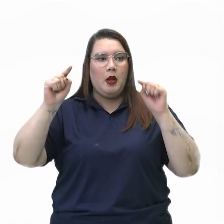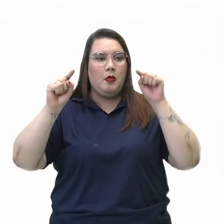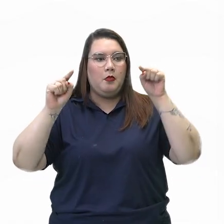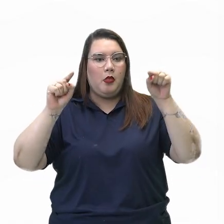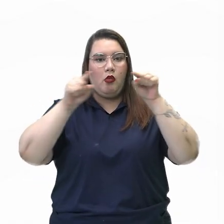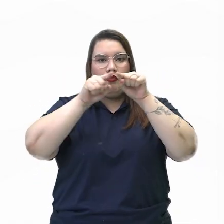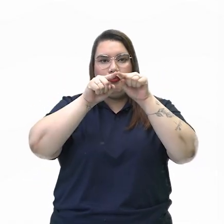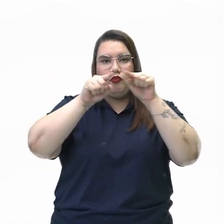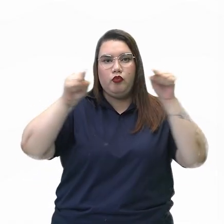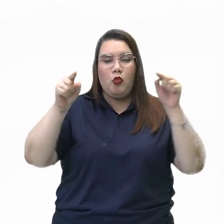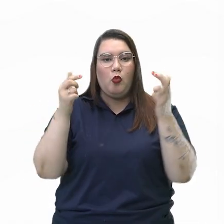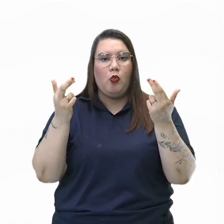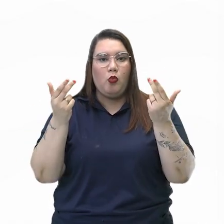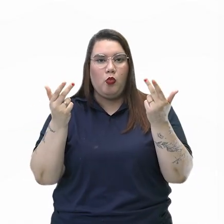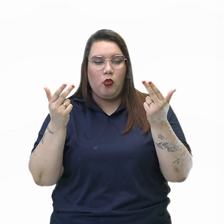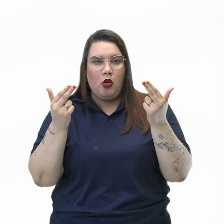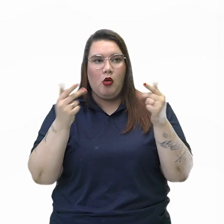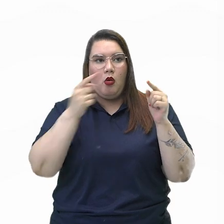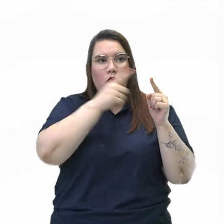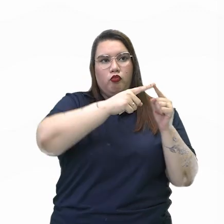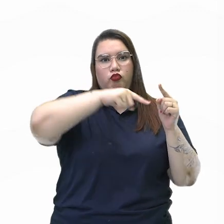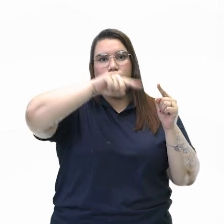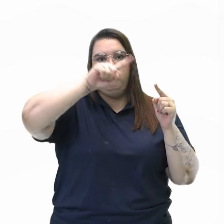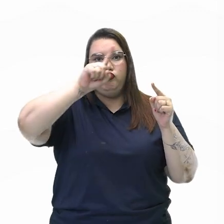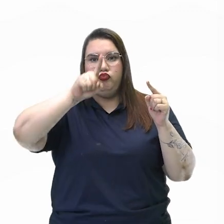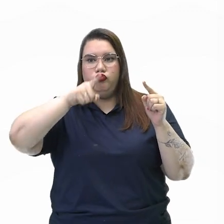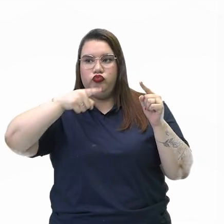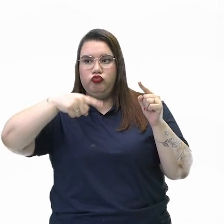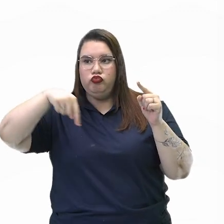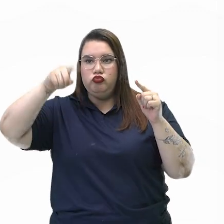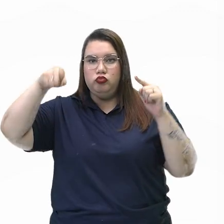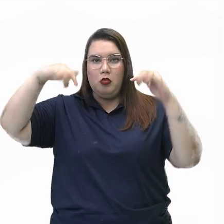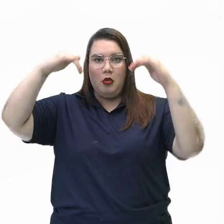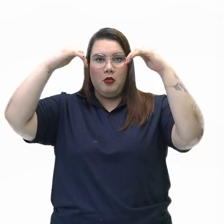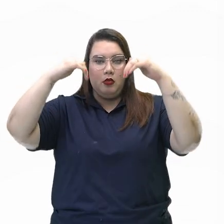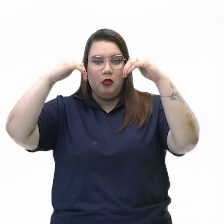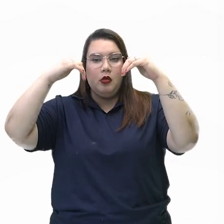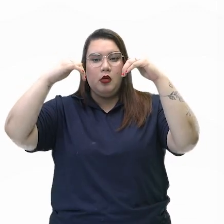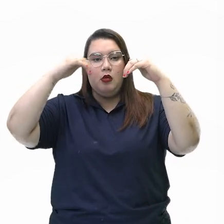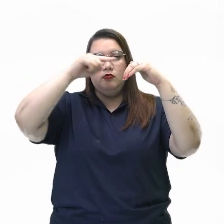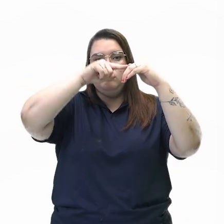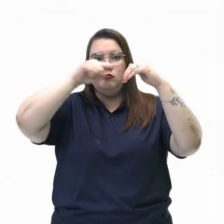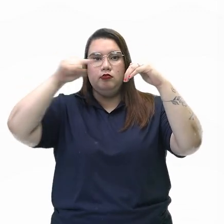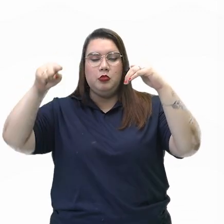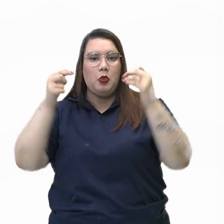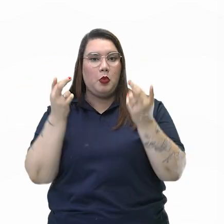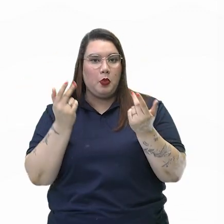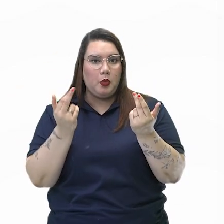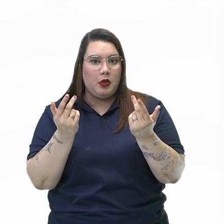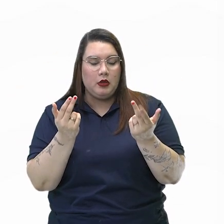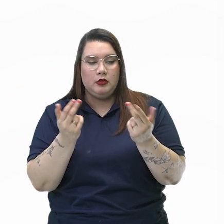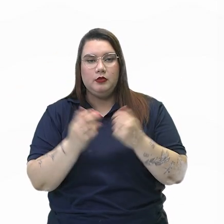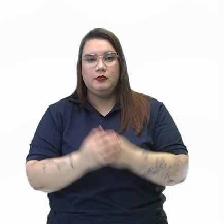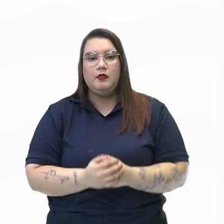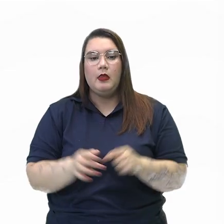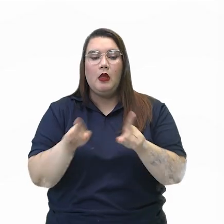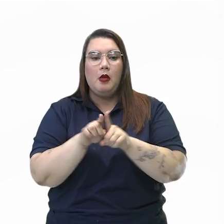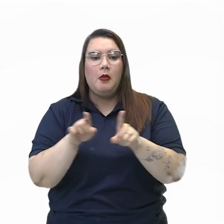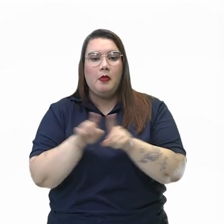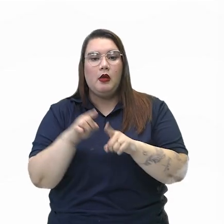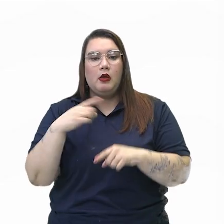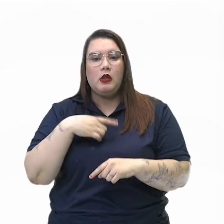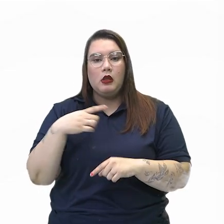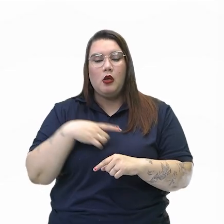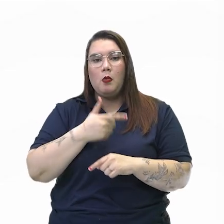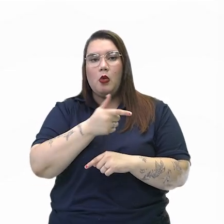consecutivos idênticos, duas cristas iguais ou dois vales iguais. Também temos a frequência.